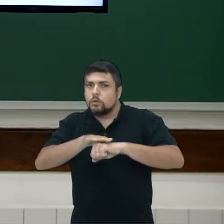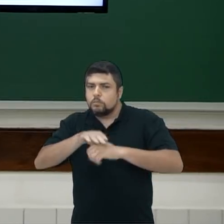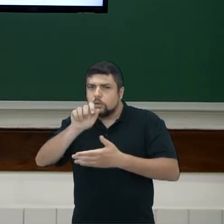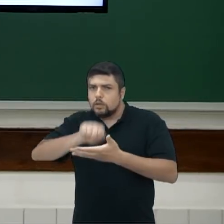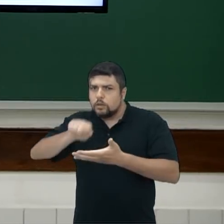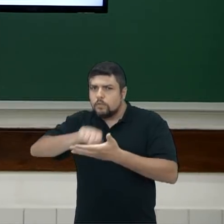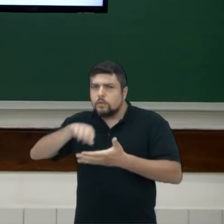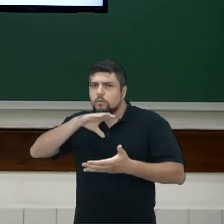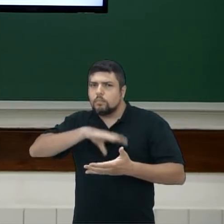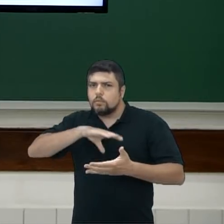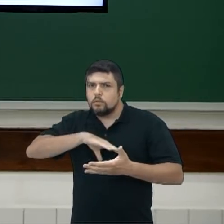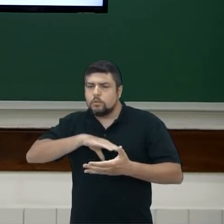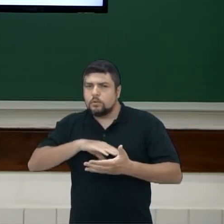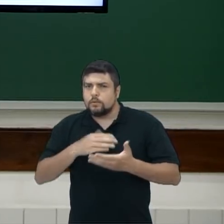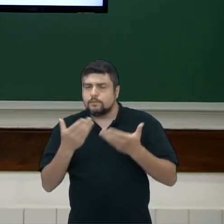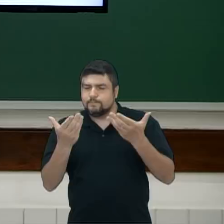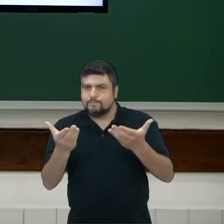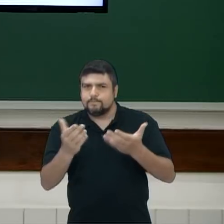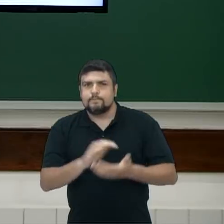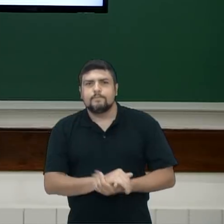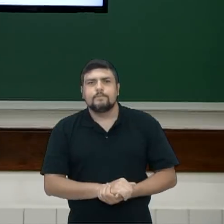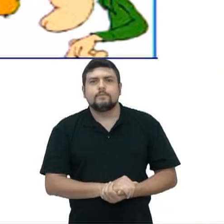que provérbio é esse no teu caderno. Vamos lá?